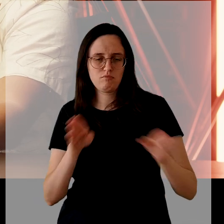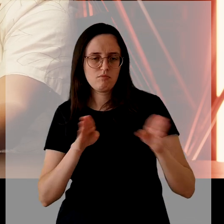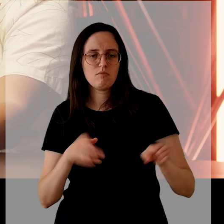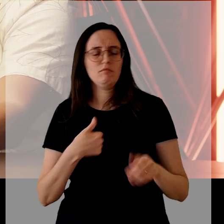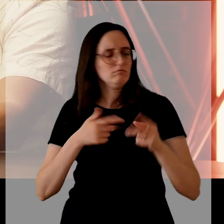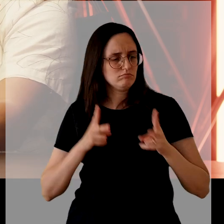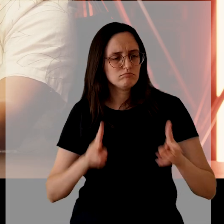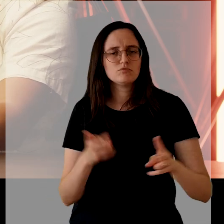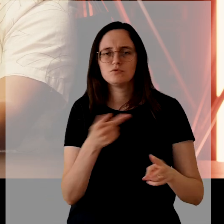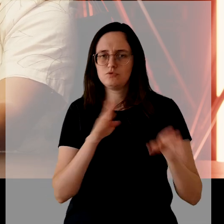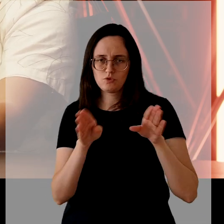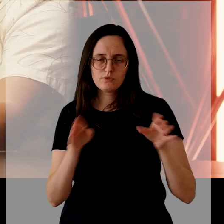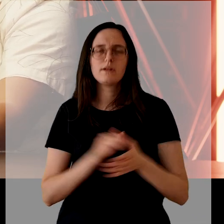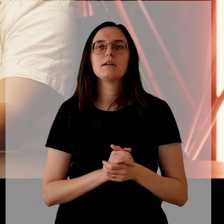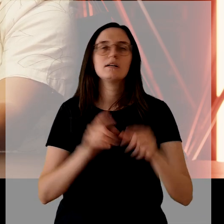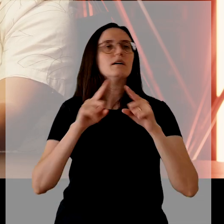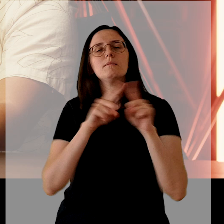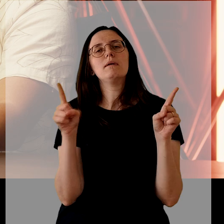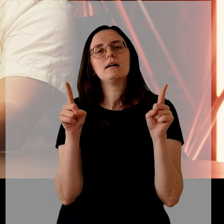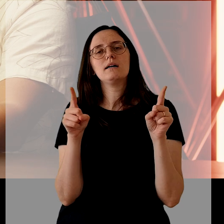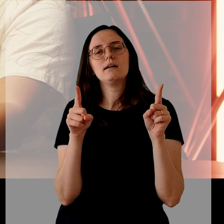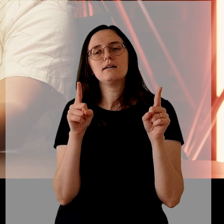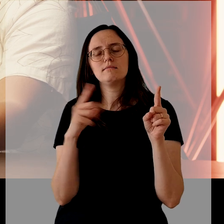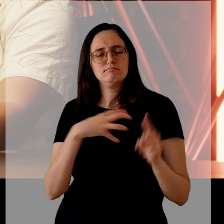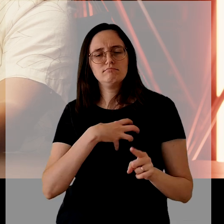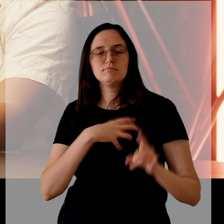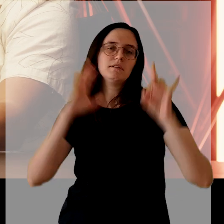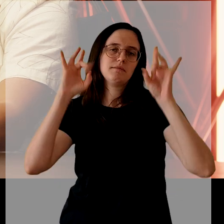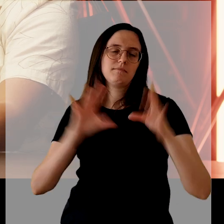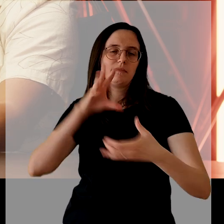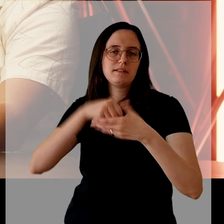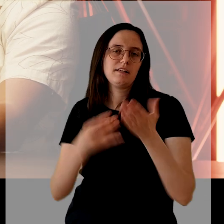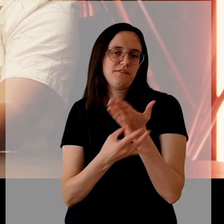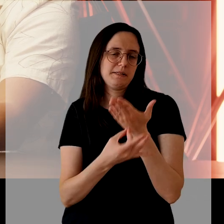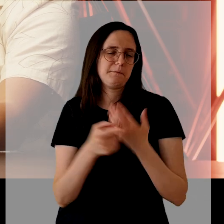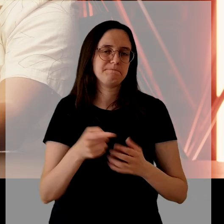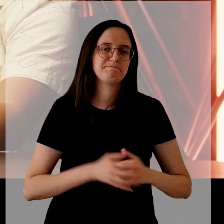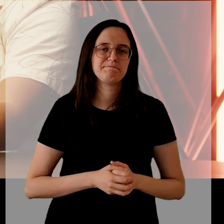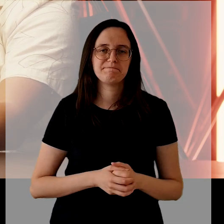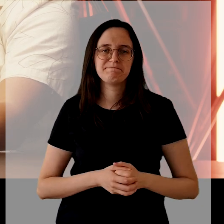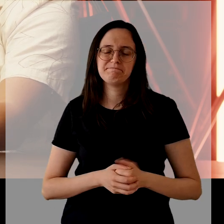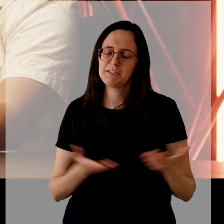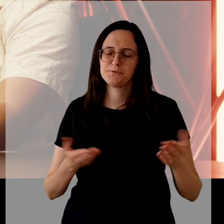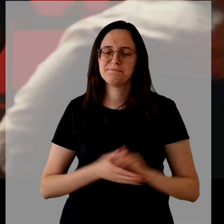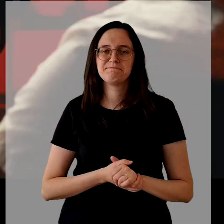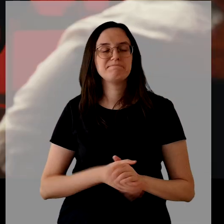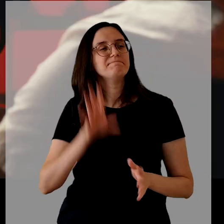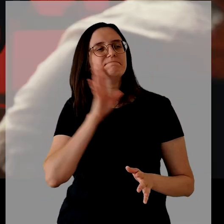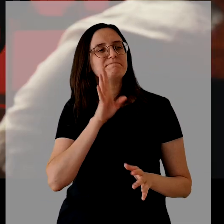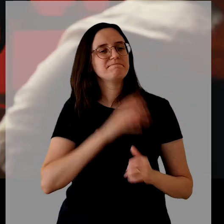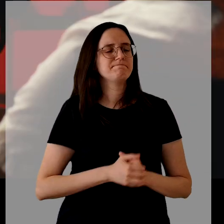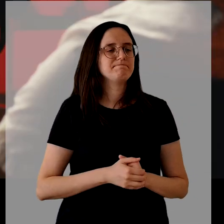coisas, sigo fazendo as duas coisas, mas com uma realização especial dentro da ficção, assim. Acho que é isso.